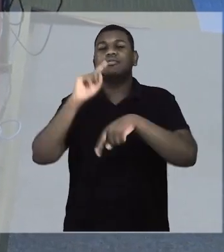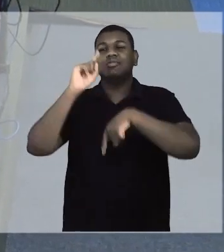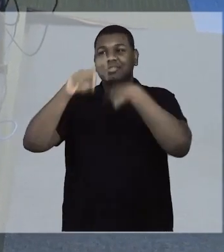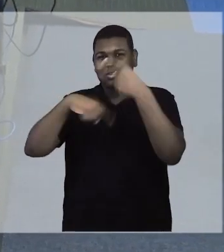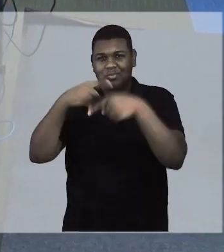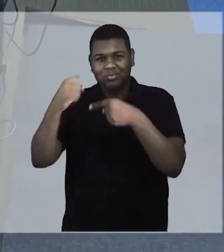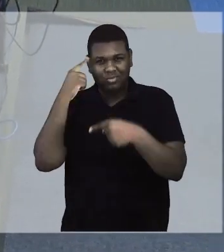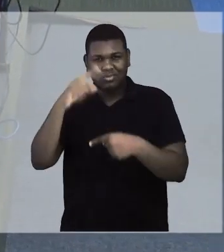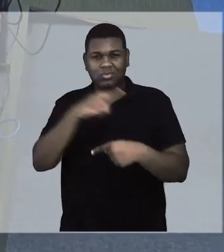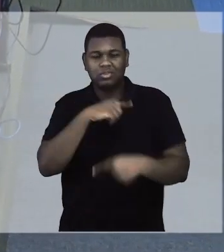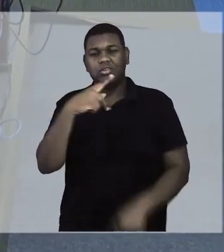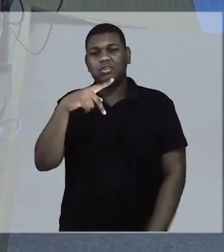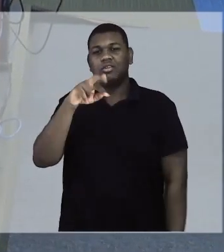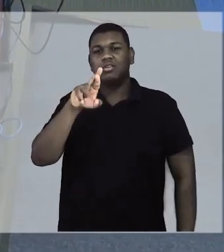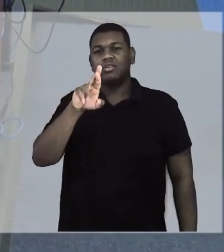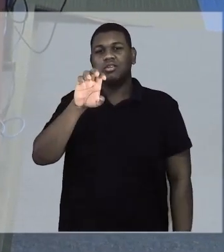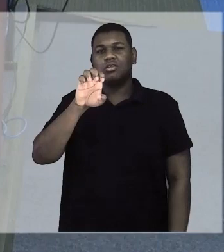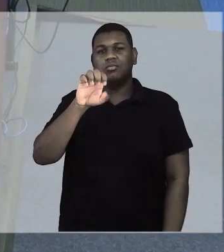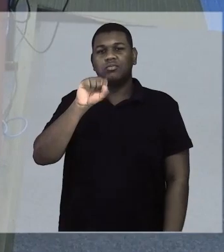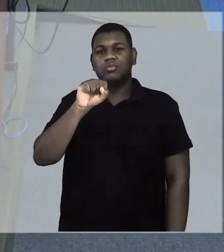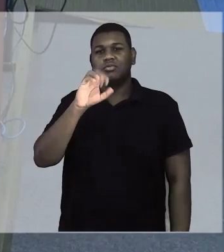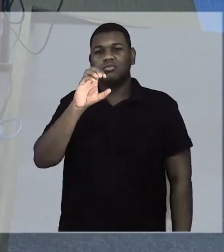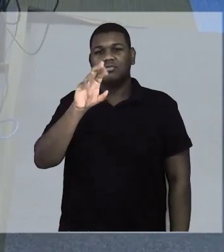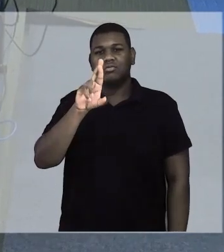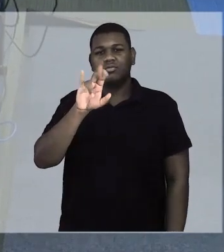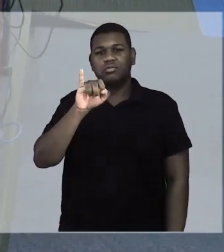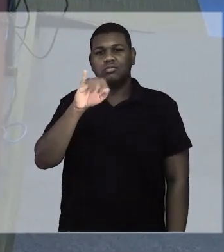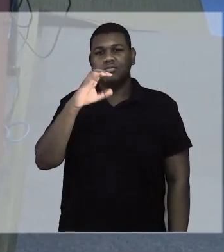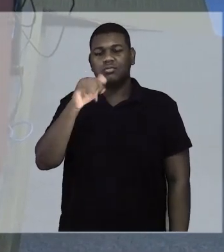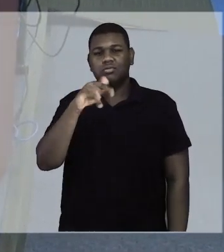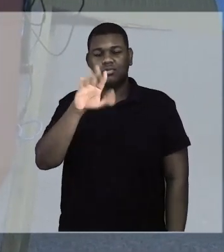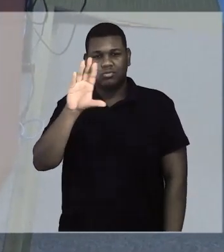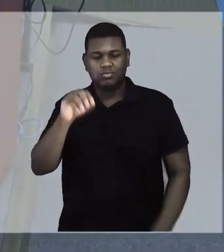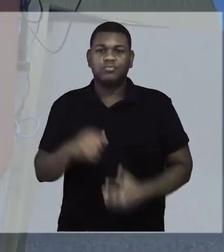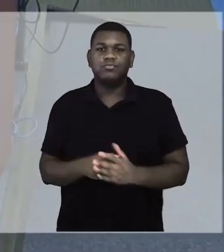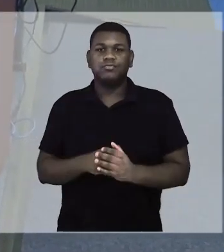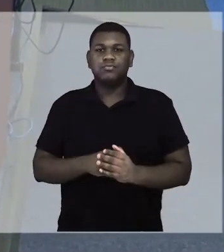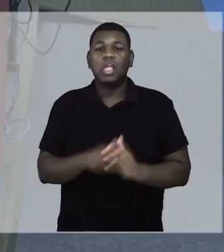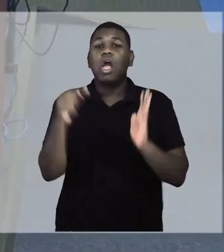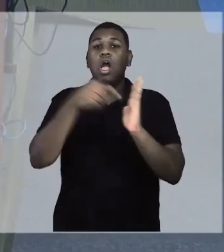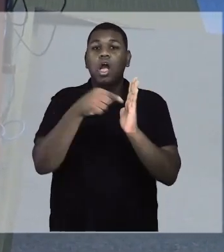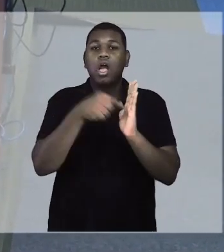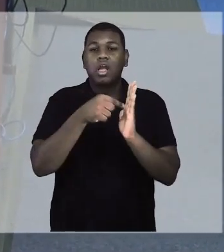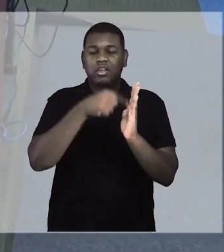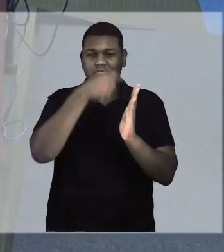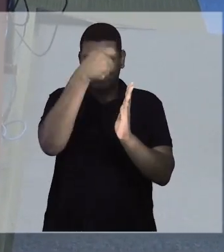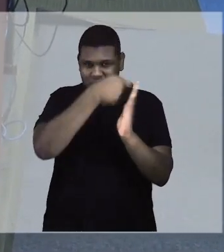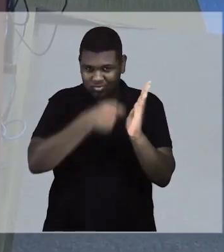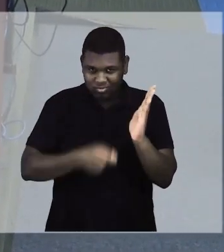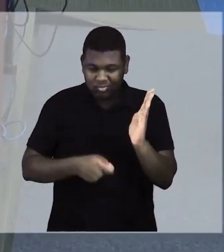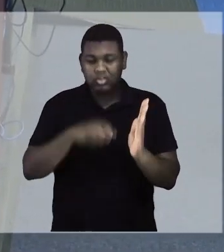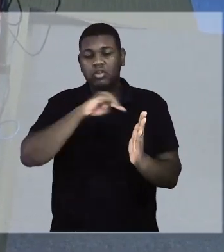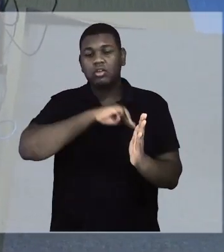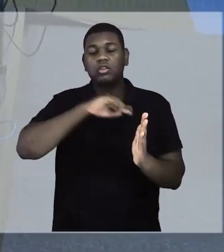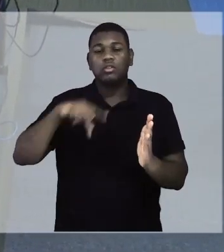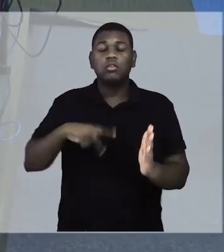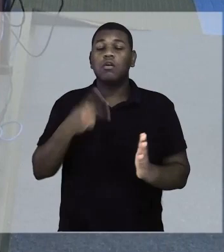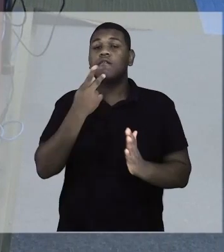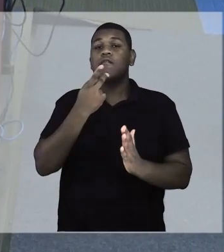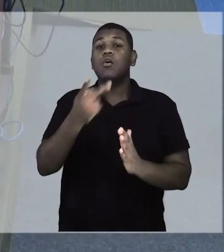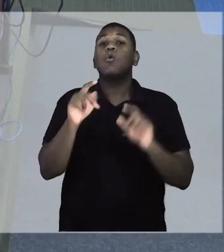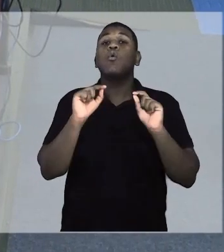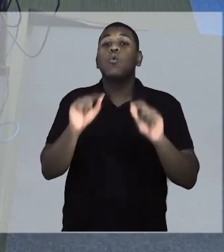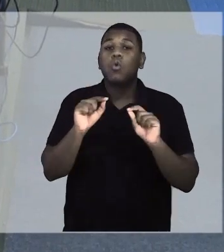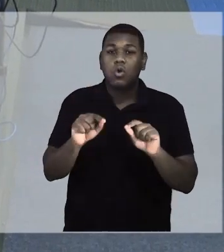pretensão punitiva e a sua eventual prescrição. No parecer escrito nos autos,